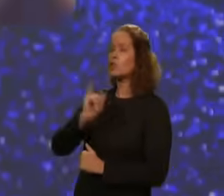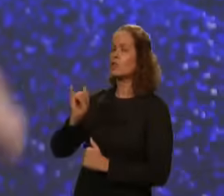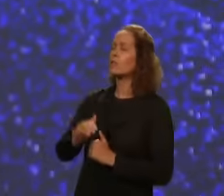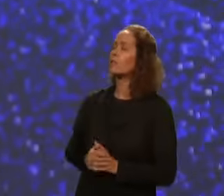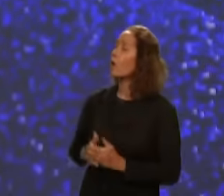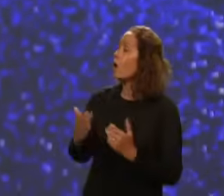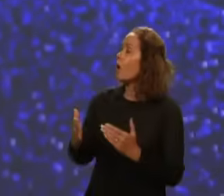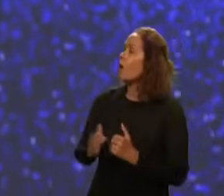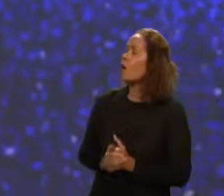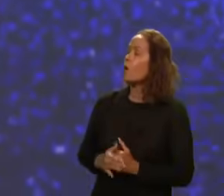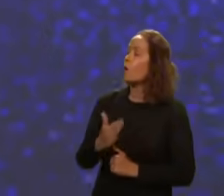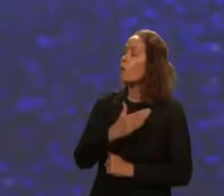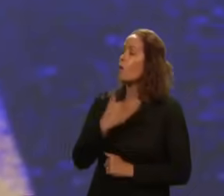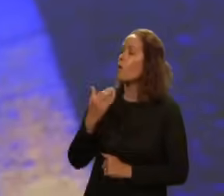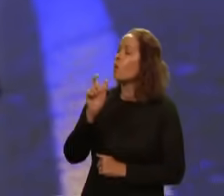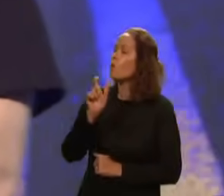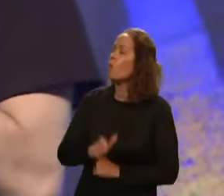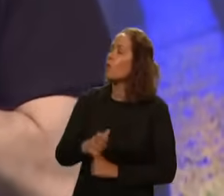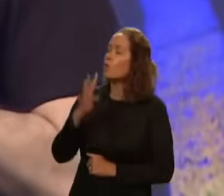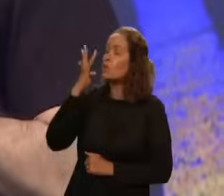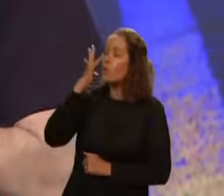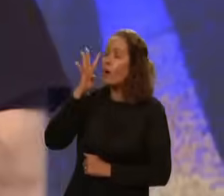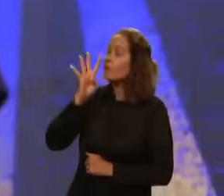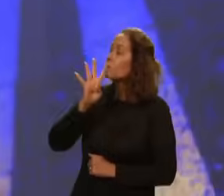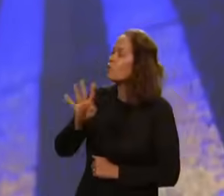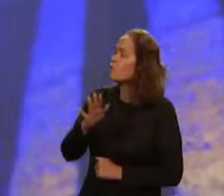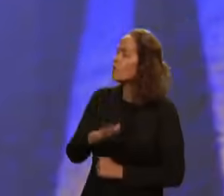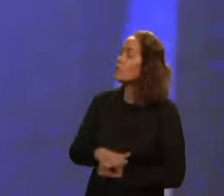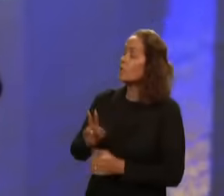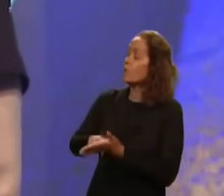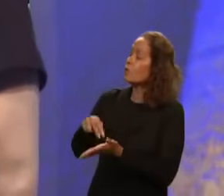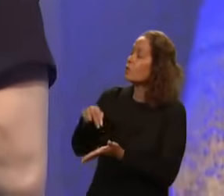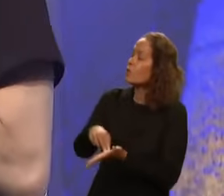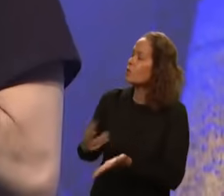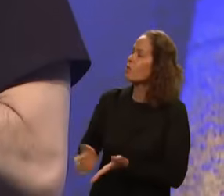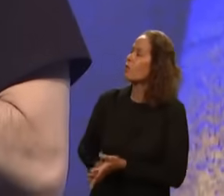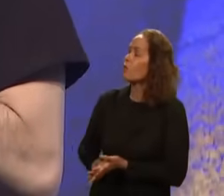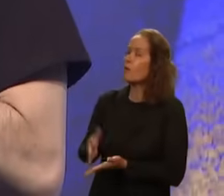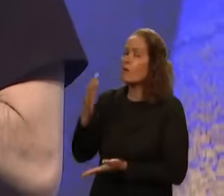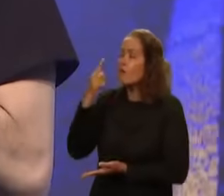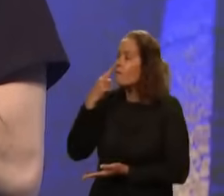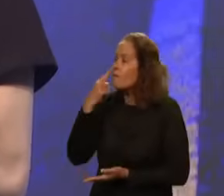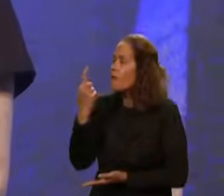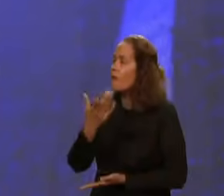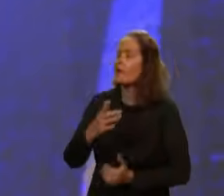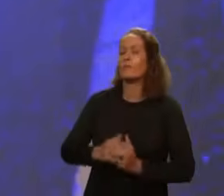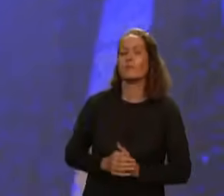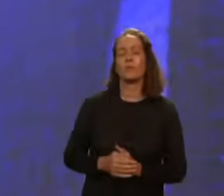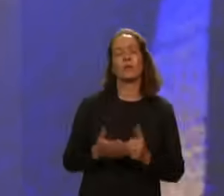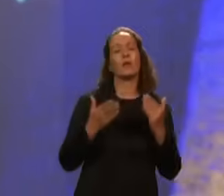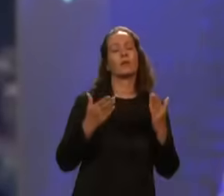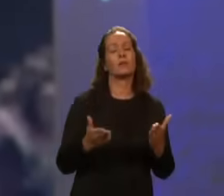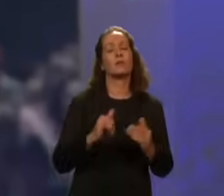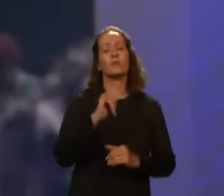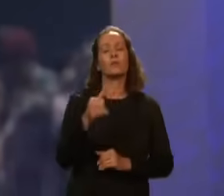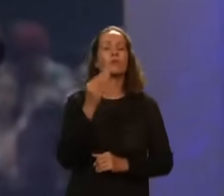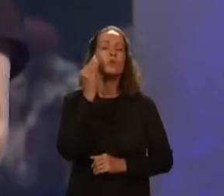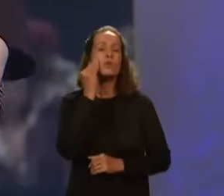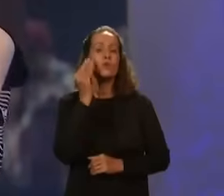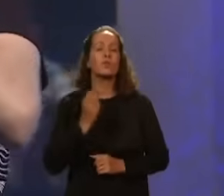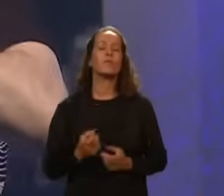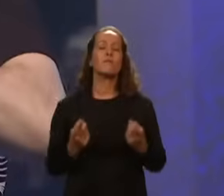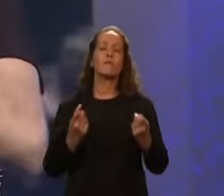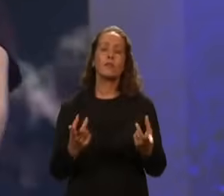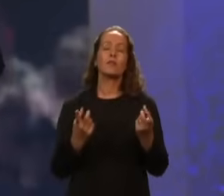de 4 dias. Os caras falaram assim: temos que tomar uma decisão. E foi aí que Judas vendeu Jesus, falaram com